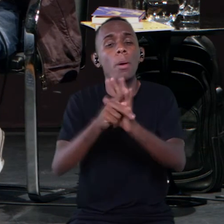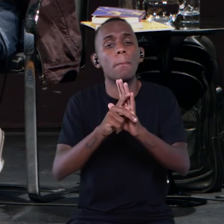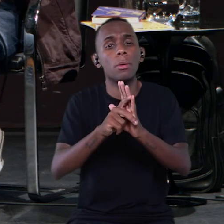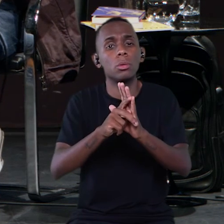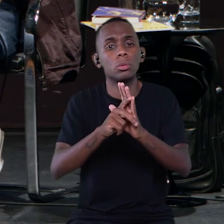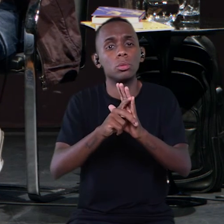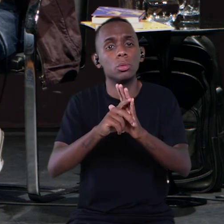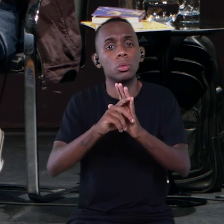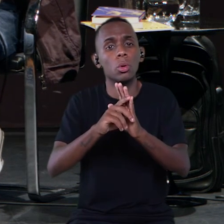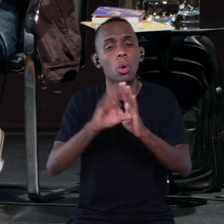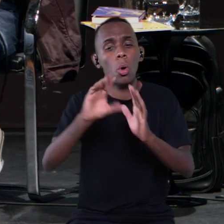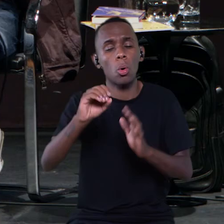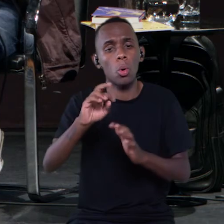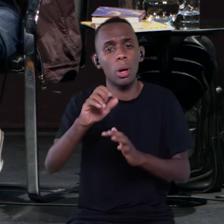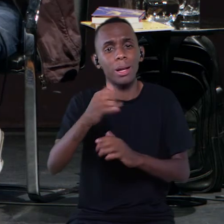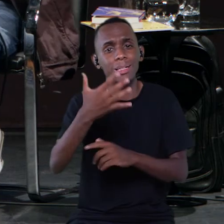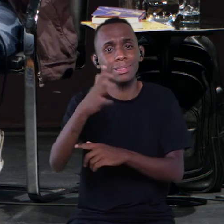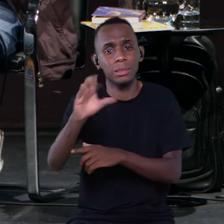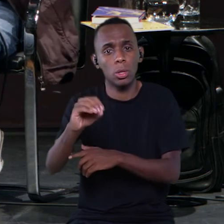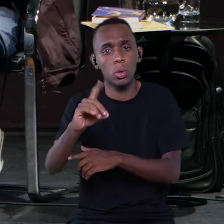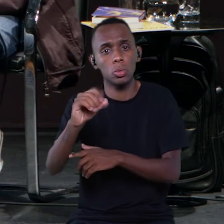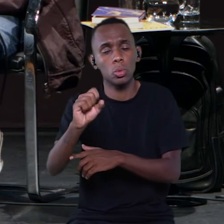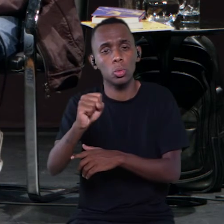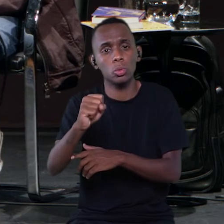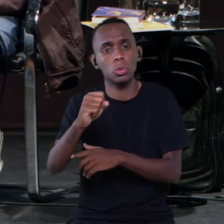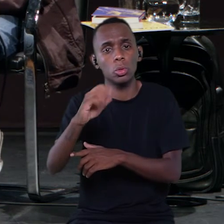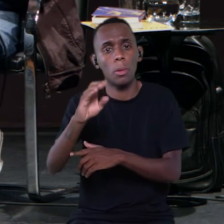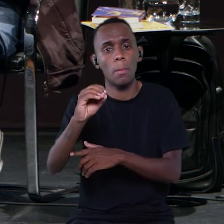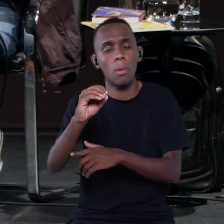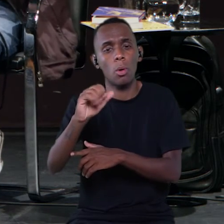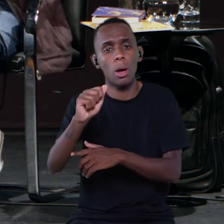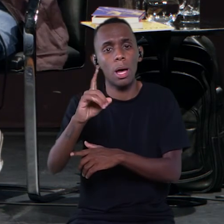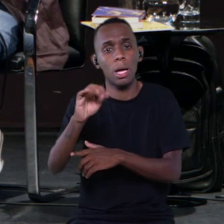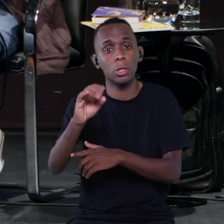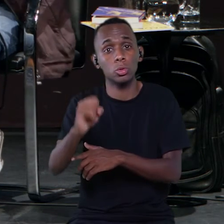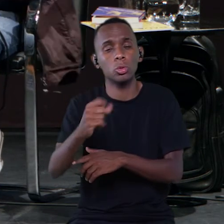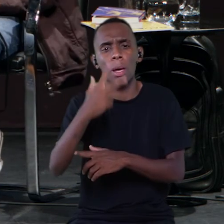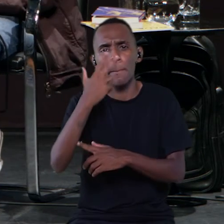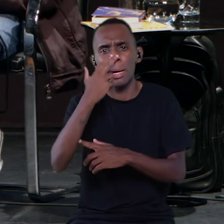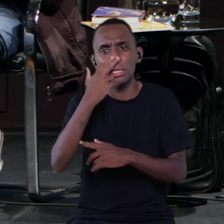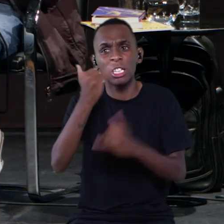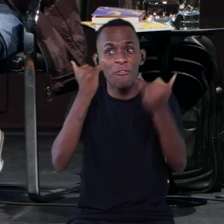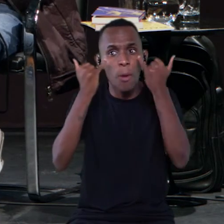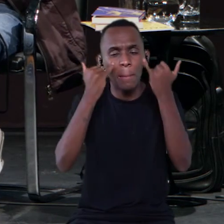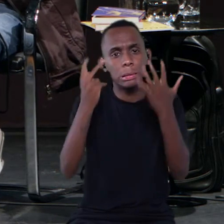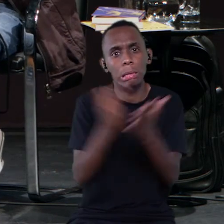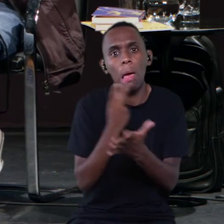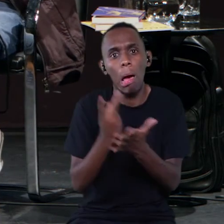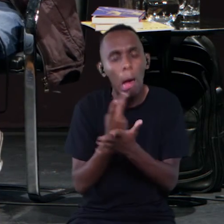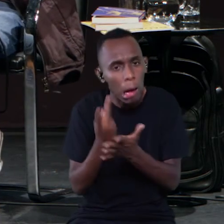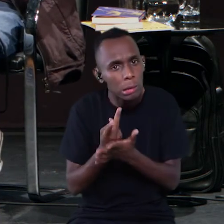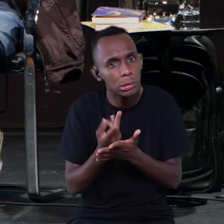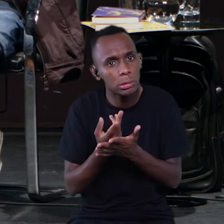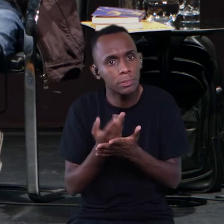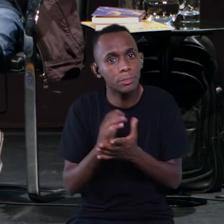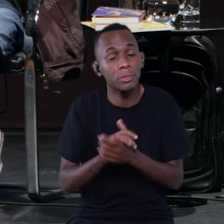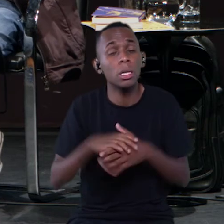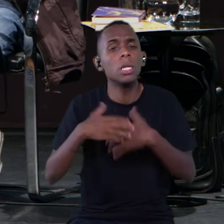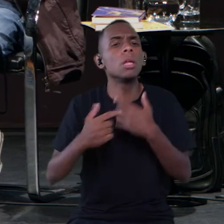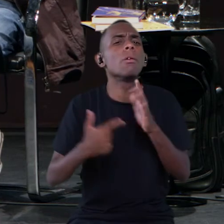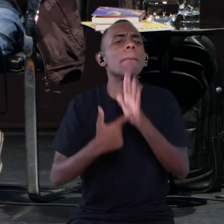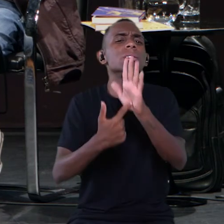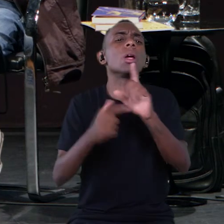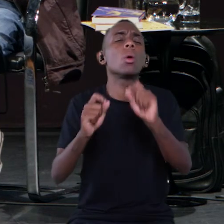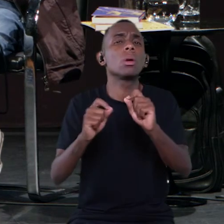Boatos. Podia ter sido escrito hoje, né? No Coração das Fake News. Mas o que o Wilcon vai discutir nesse